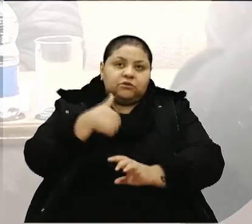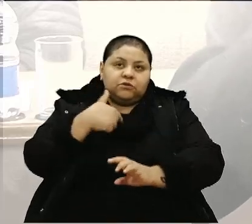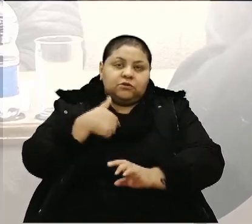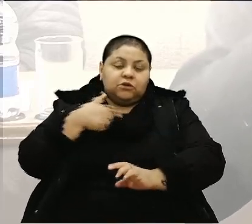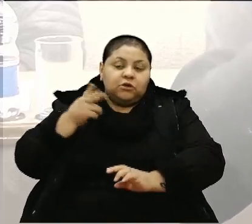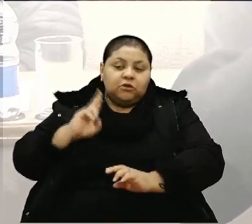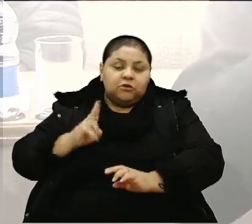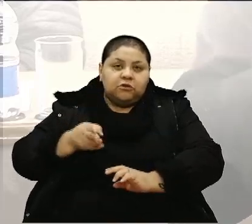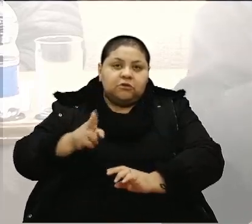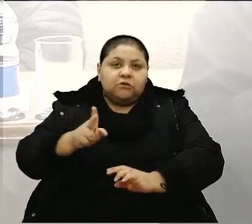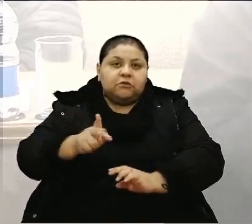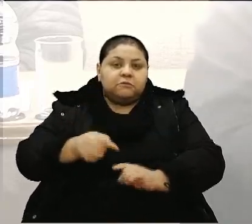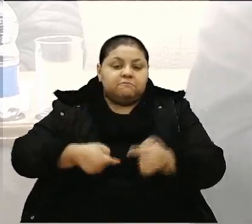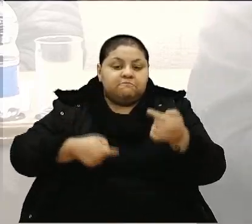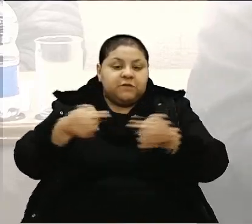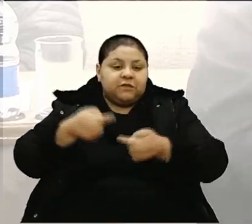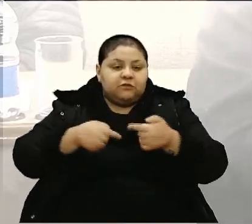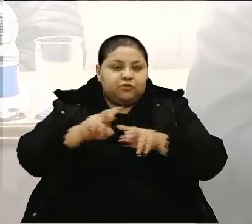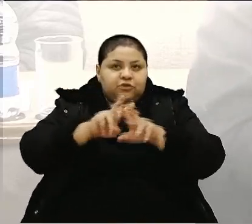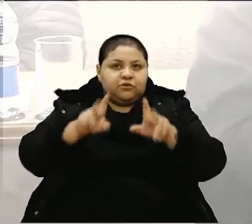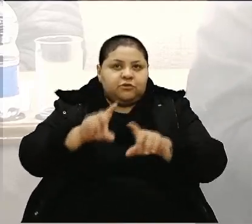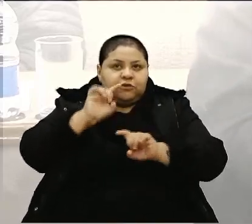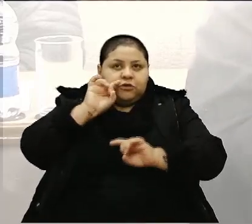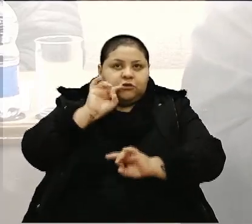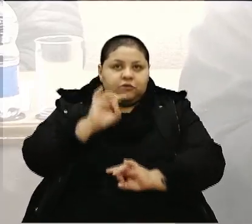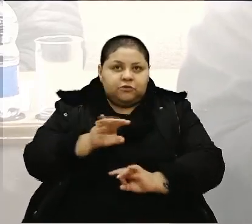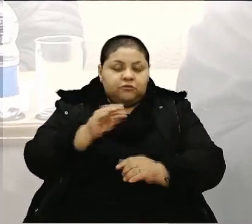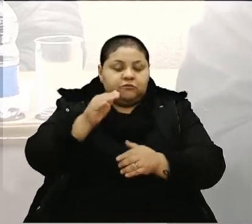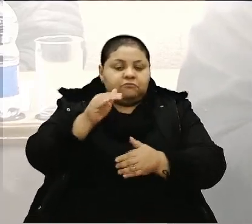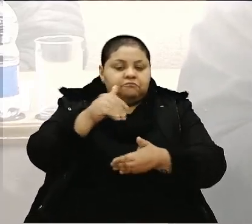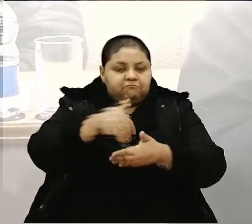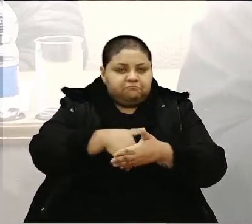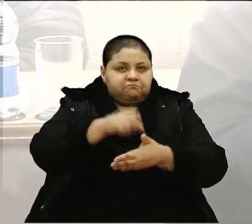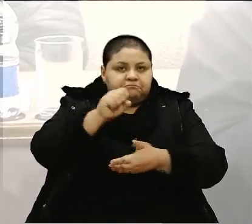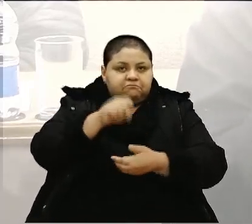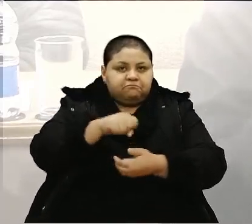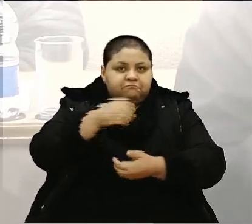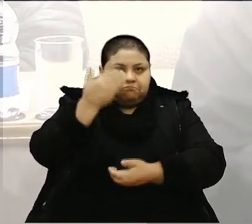continuar brigando por essa causa. Era isso, voto sim. Meu muito obrigado.